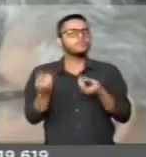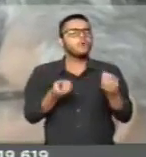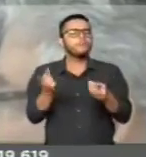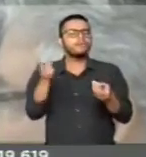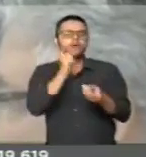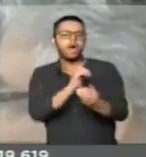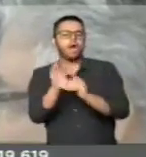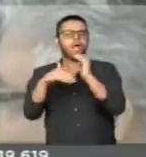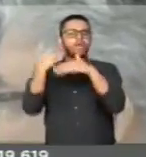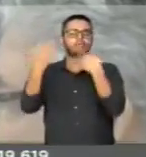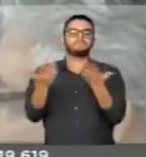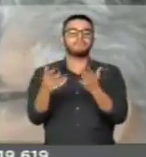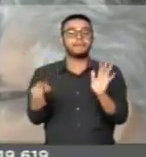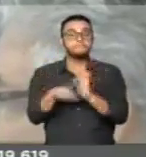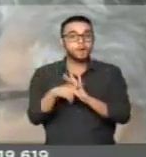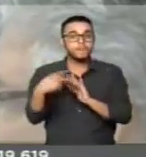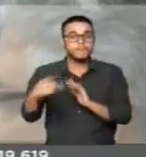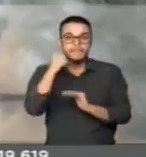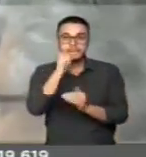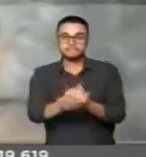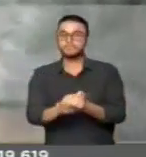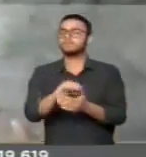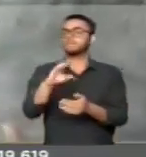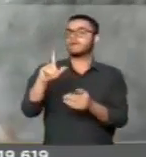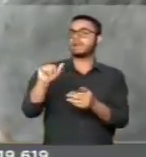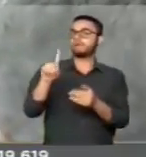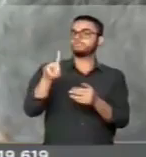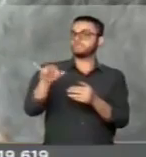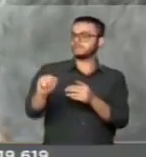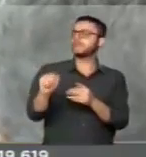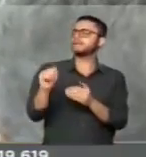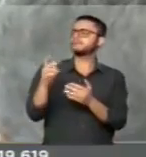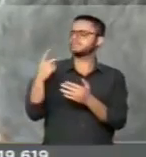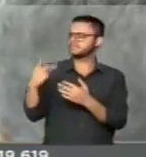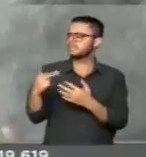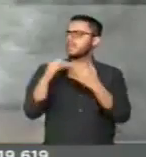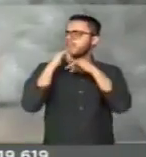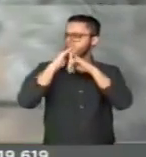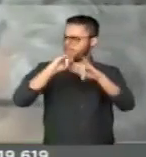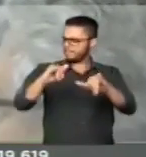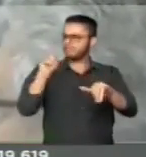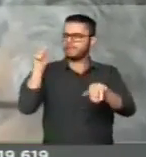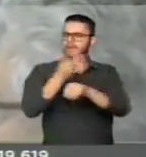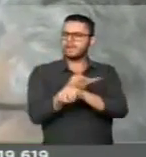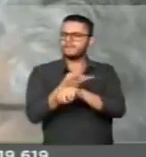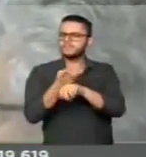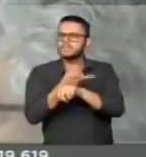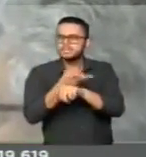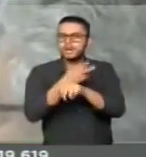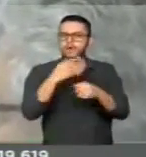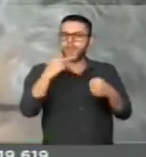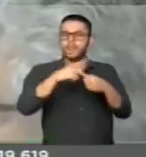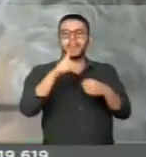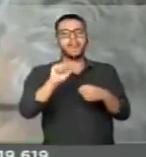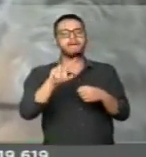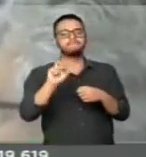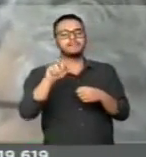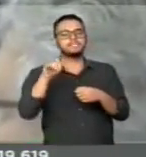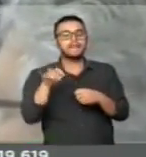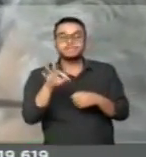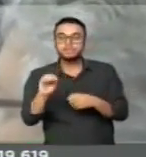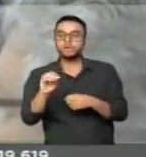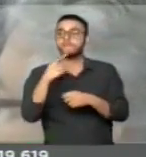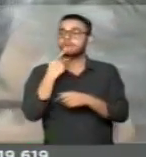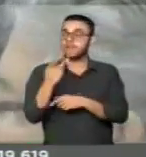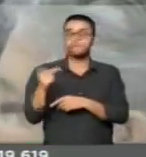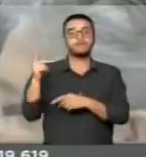própria esposa do senhor Eduardo Cunha, a senhora Cláudia Cruz, em depoimento durante as investigações da Operação Lava Jato, em que era o seu marido que autorizava os gastos luxuosos que ela